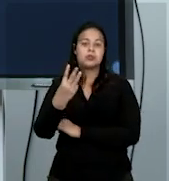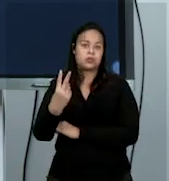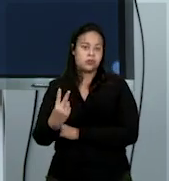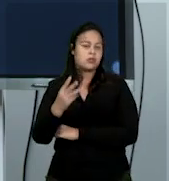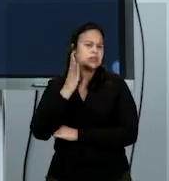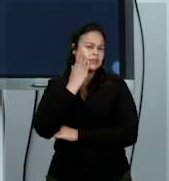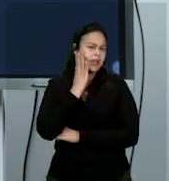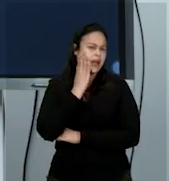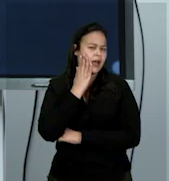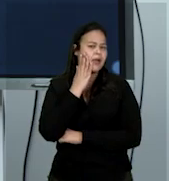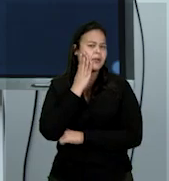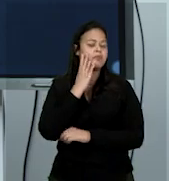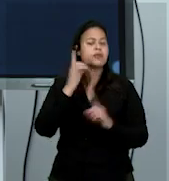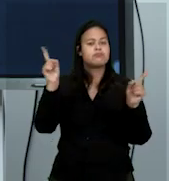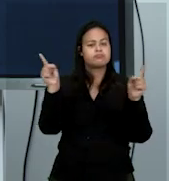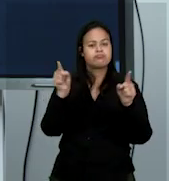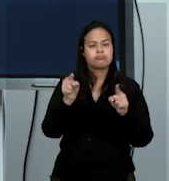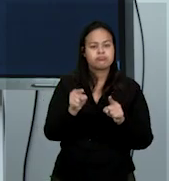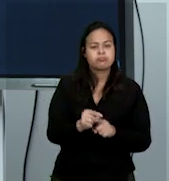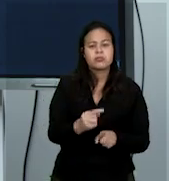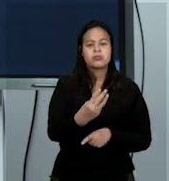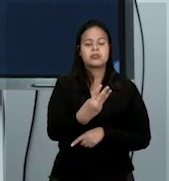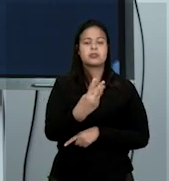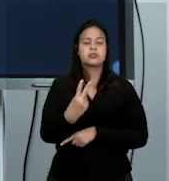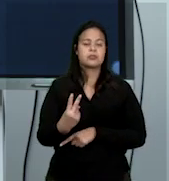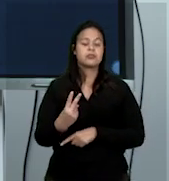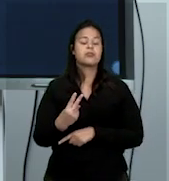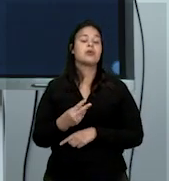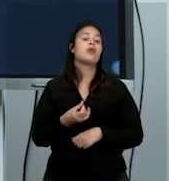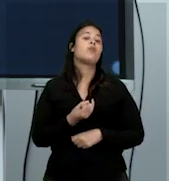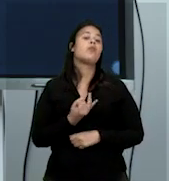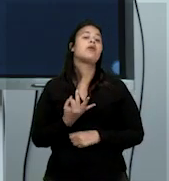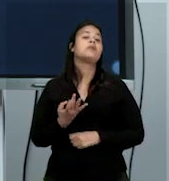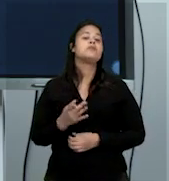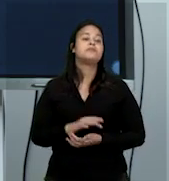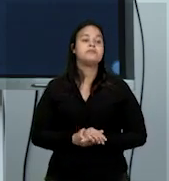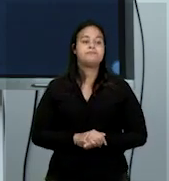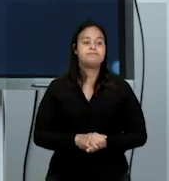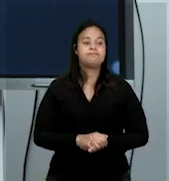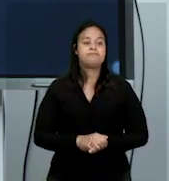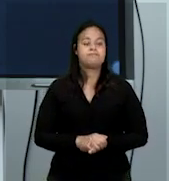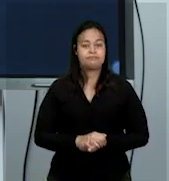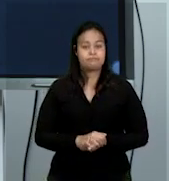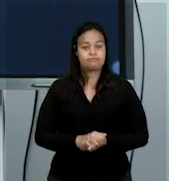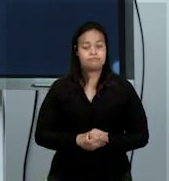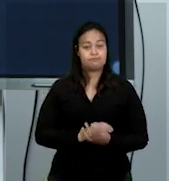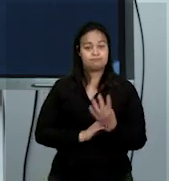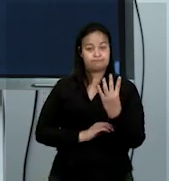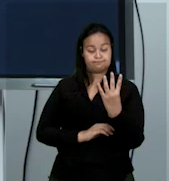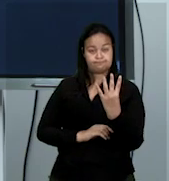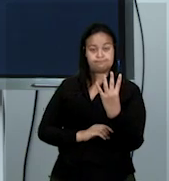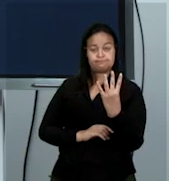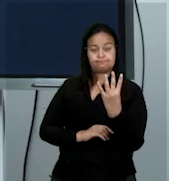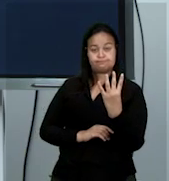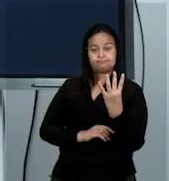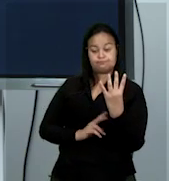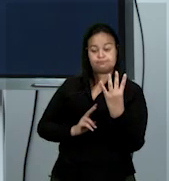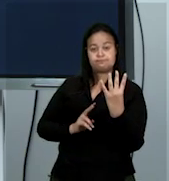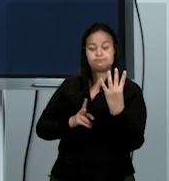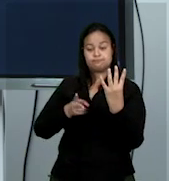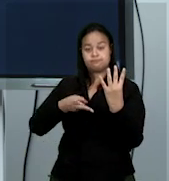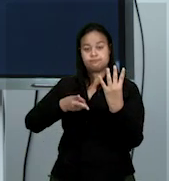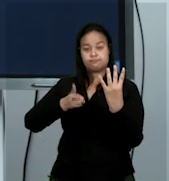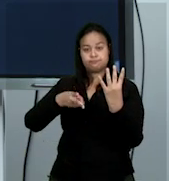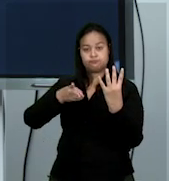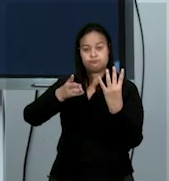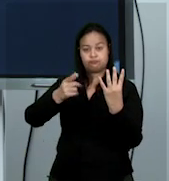já sabe, eu vou fatorar o 32 e vai me dar 4, vai sair 4 e vai ficar 2. Então, vamos fazer